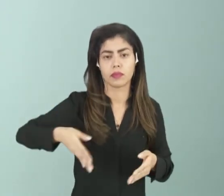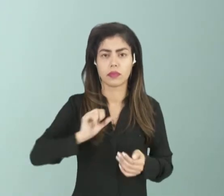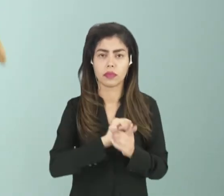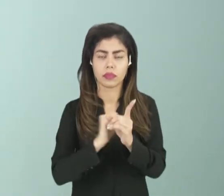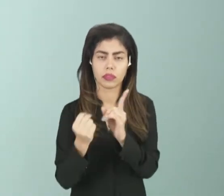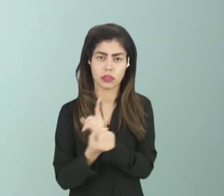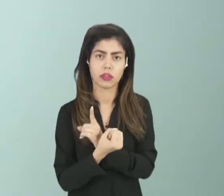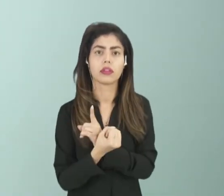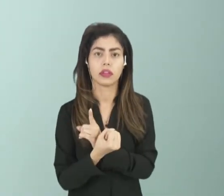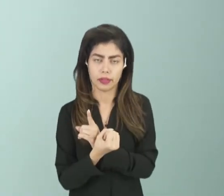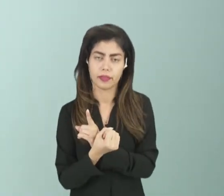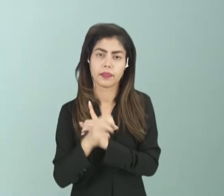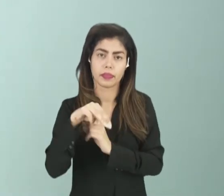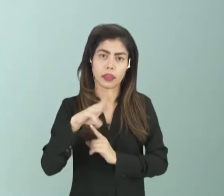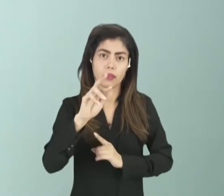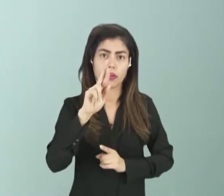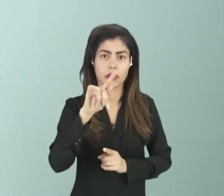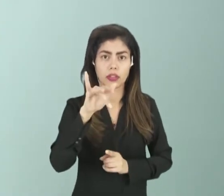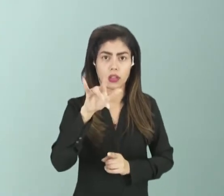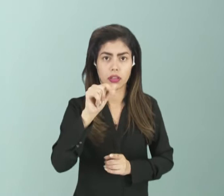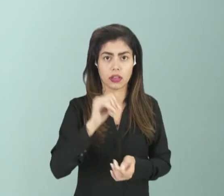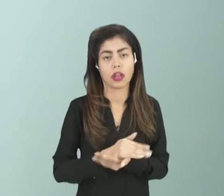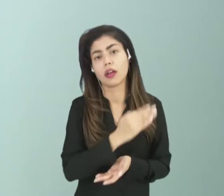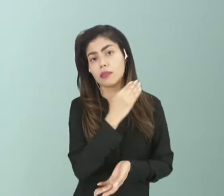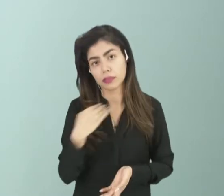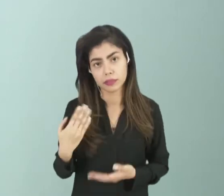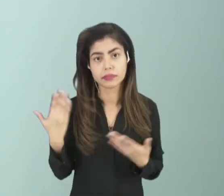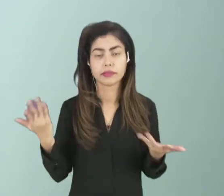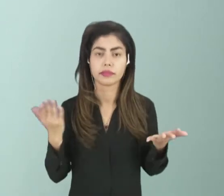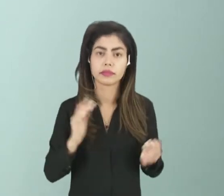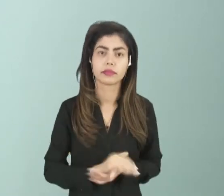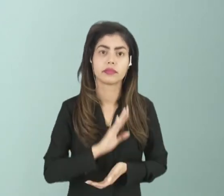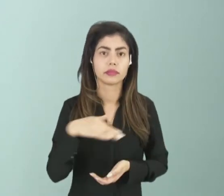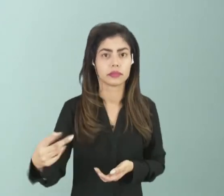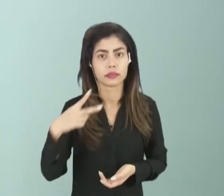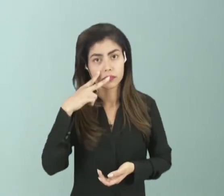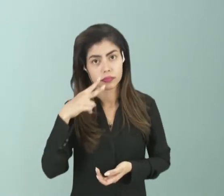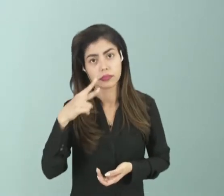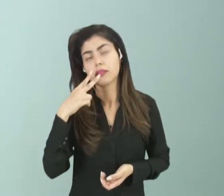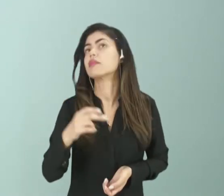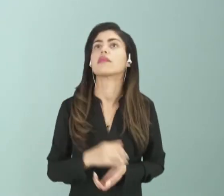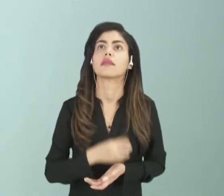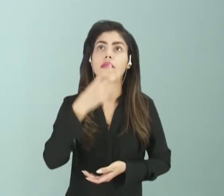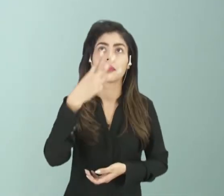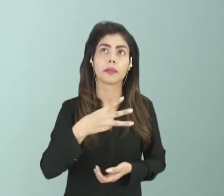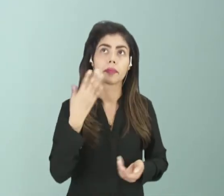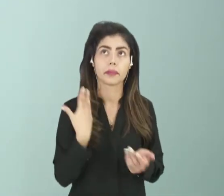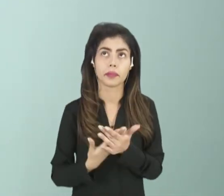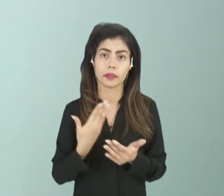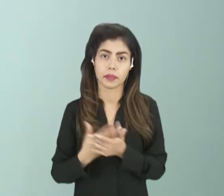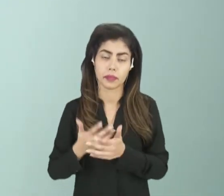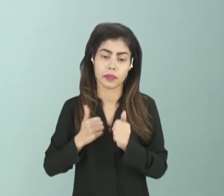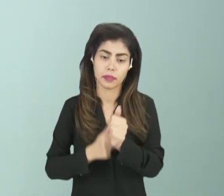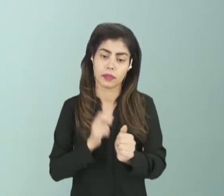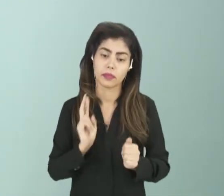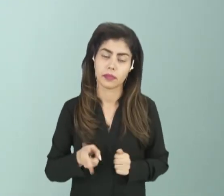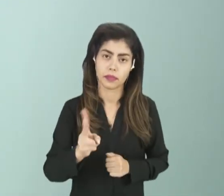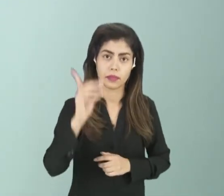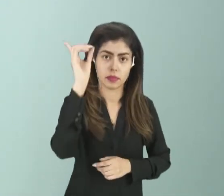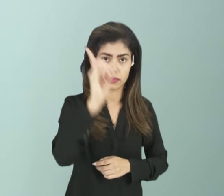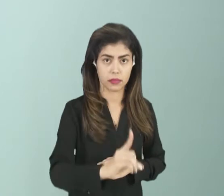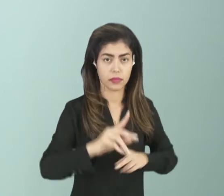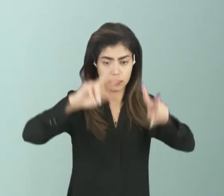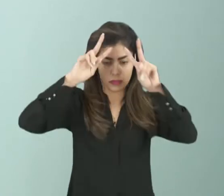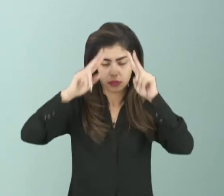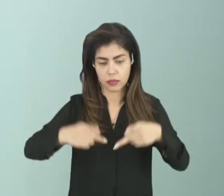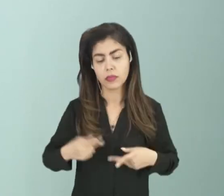vez marginalizados, acabam sendo exterminados. Então, assim, quando eu vejo, a gente vai ter 3 aulas, uma sequência sobre direitos humanos,